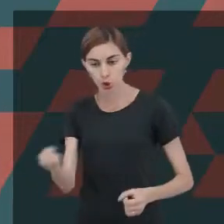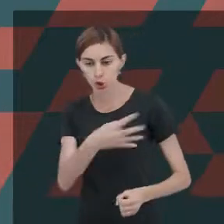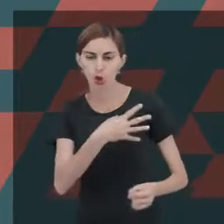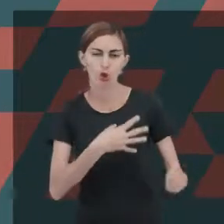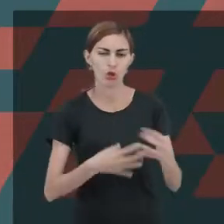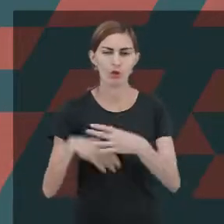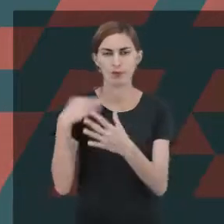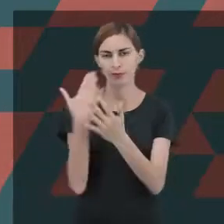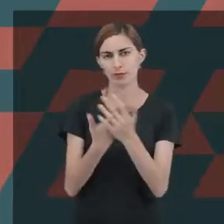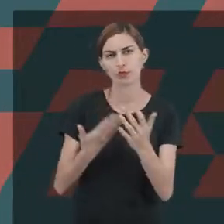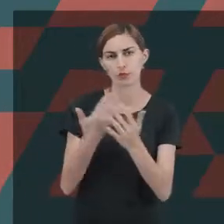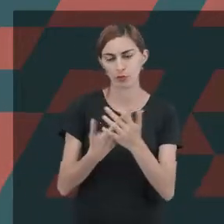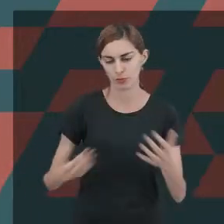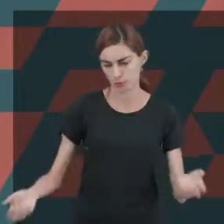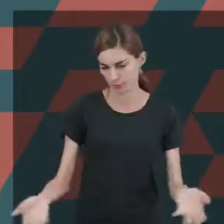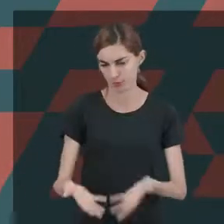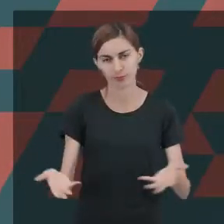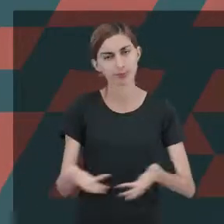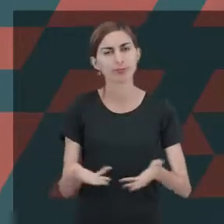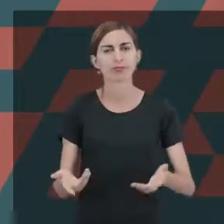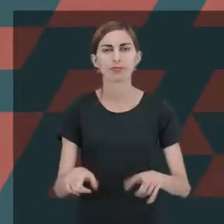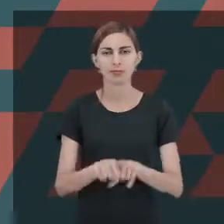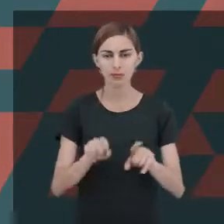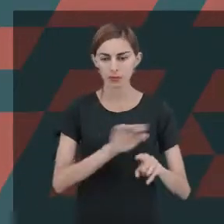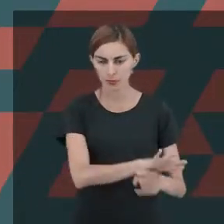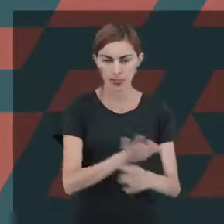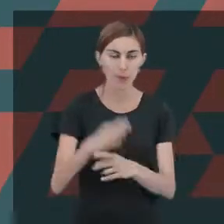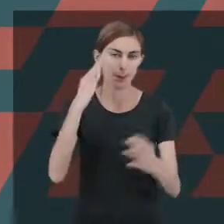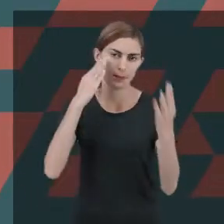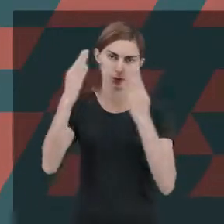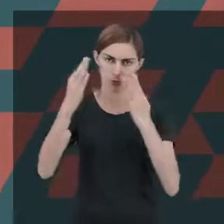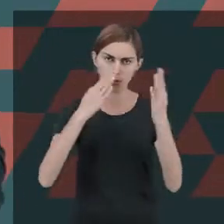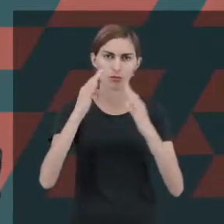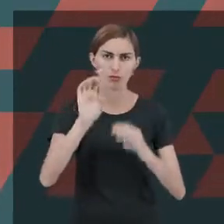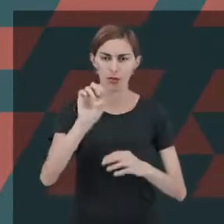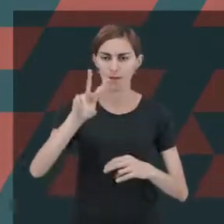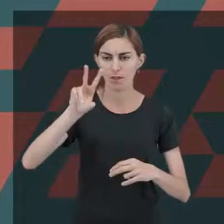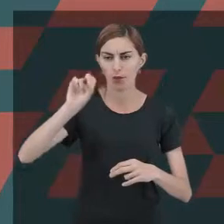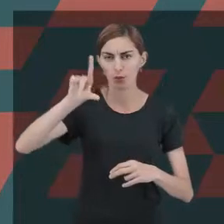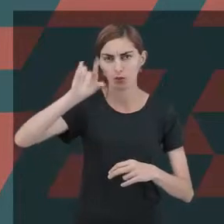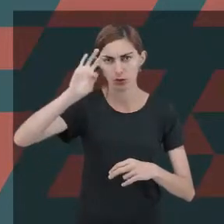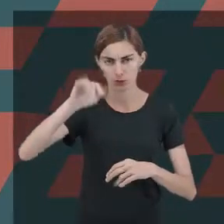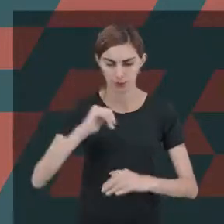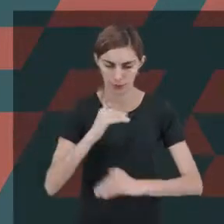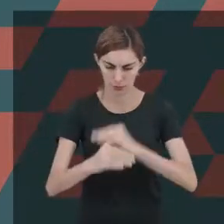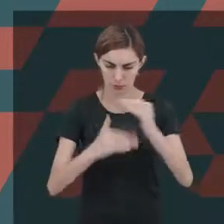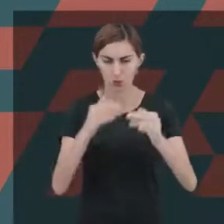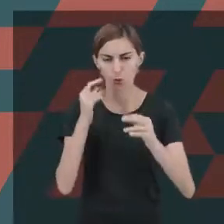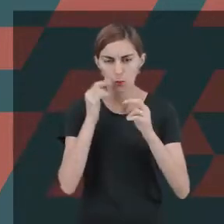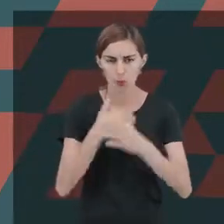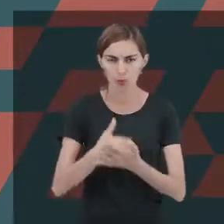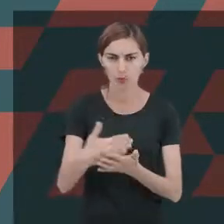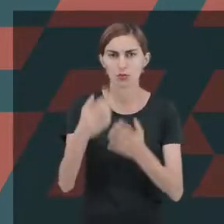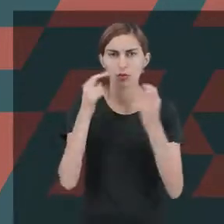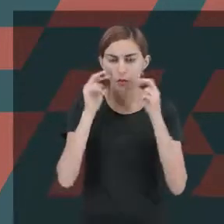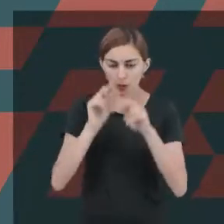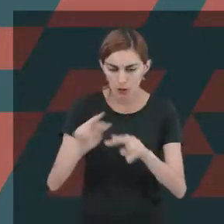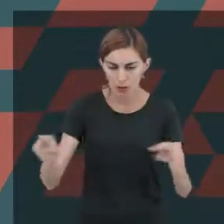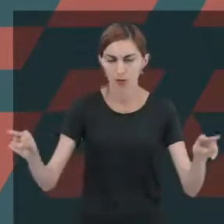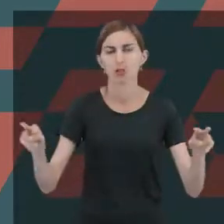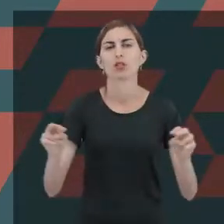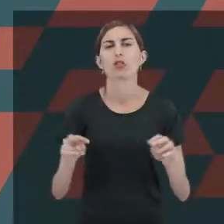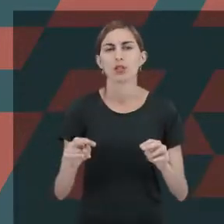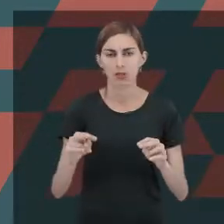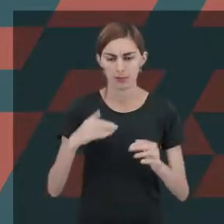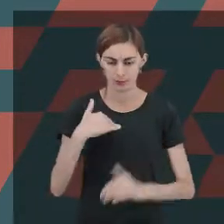estudos, dos estudos contemporâneos e da contribuição da psicologia evolutiva, nós começamos a lançar a